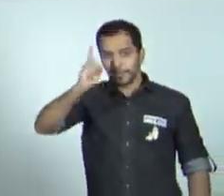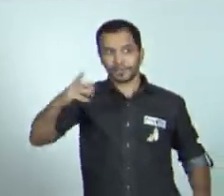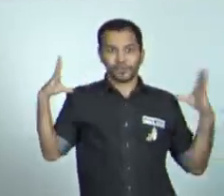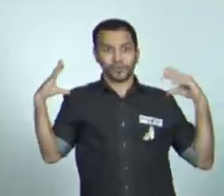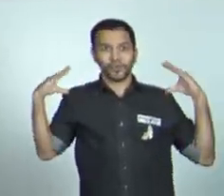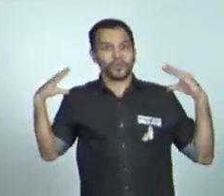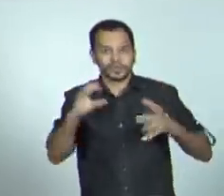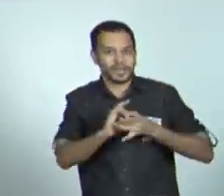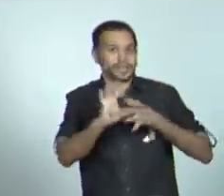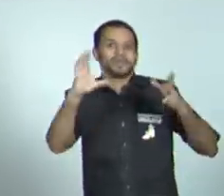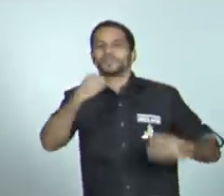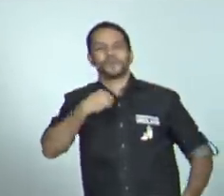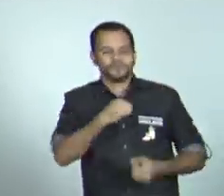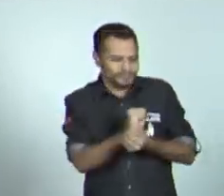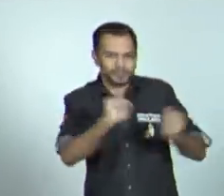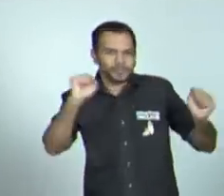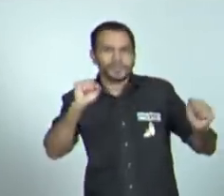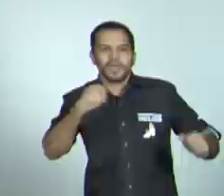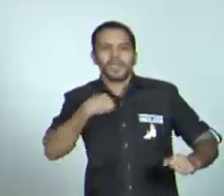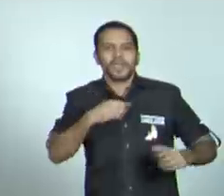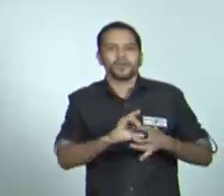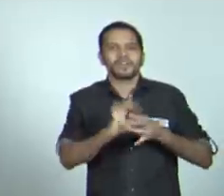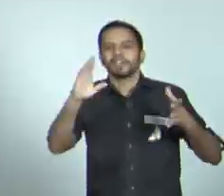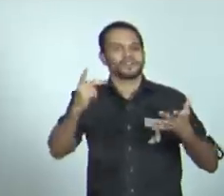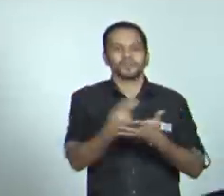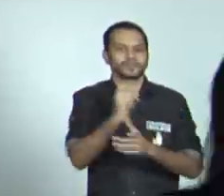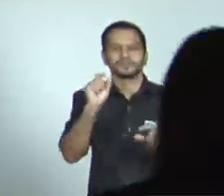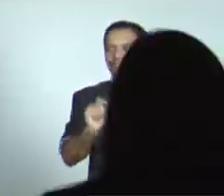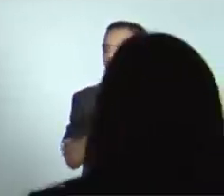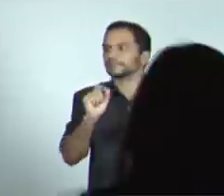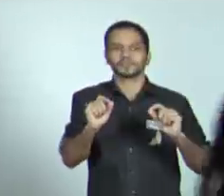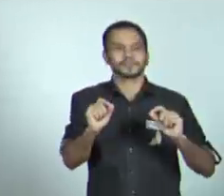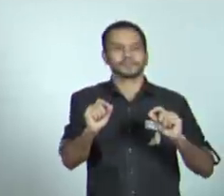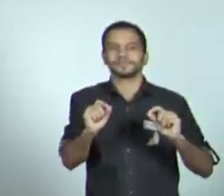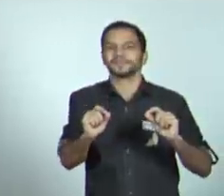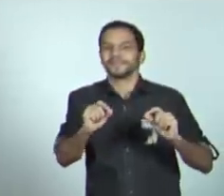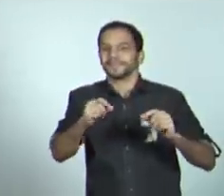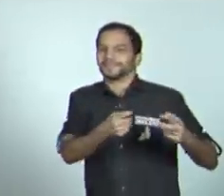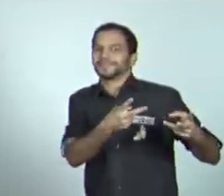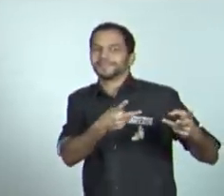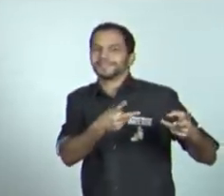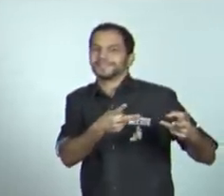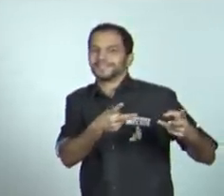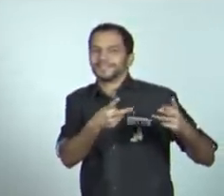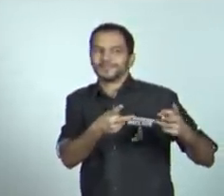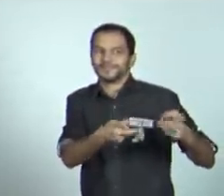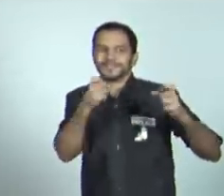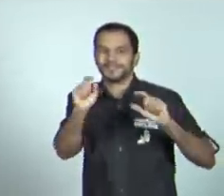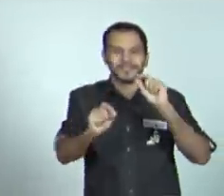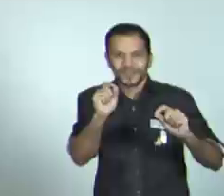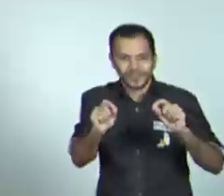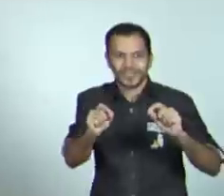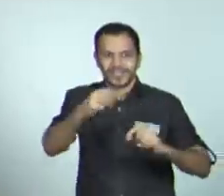anjo e me libertou das mãos de herodes e de tudo que o povo judeu esperava percebendo isso ele se dirigiu à casa de